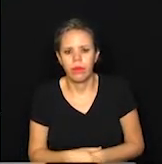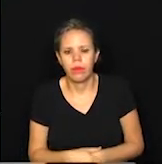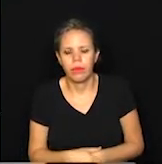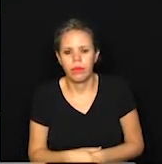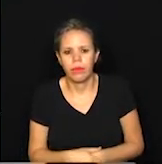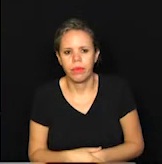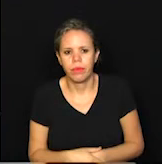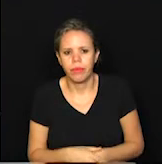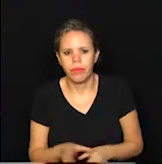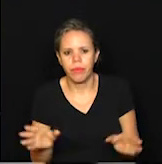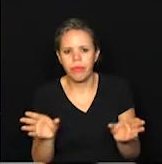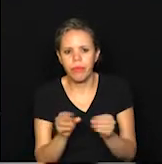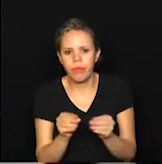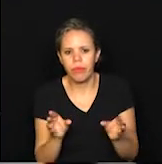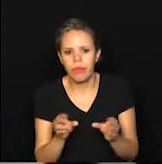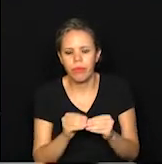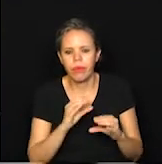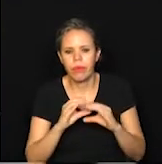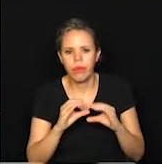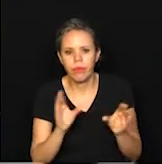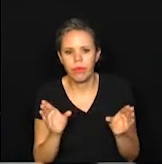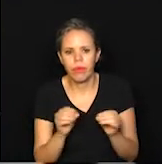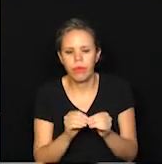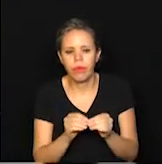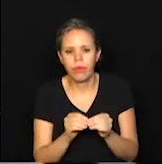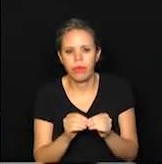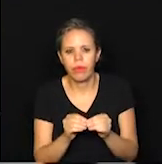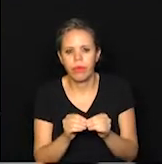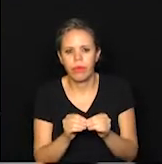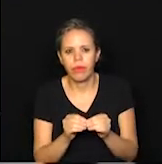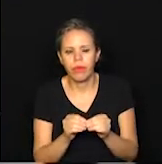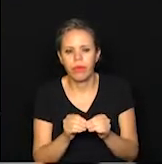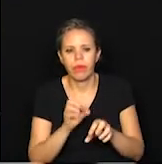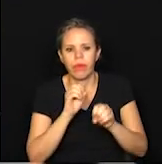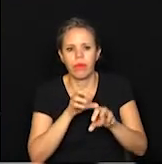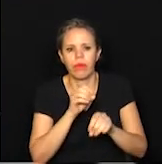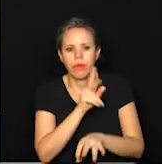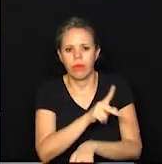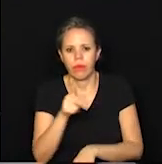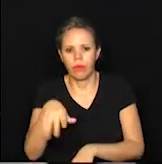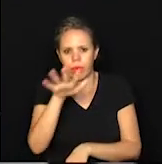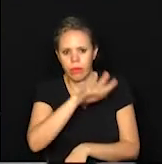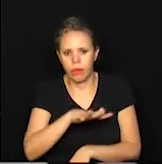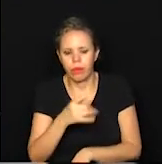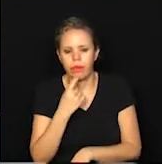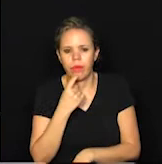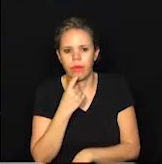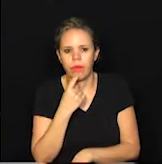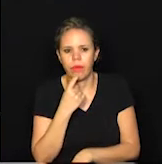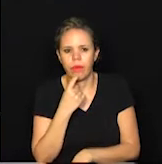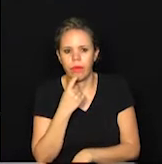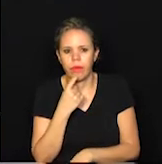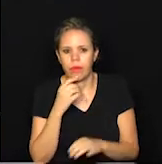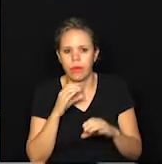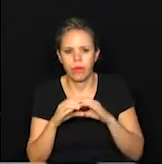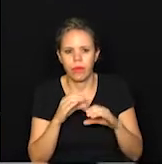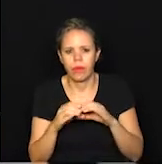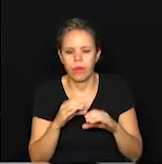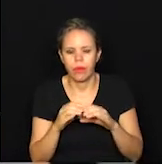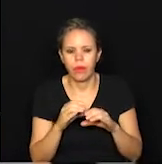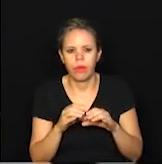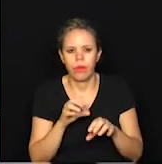um breve comunicado do Coletivo de Educadores de Campinas. Esse comunicado do Coletivo